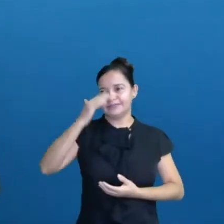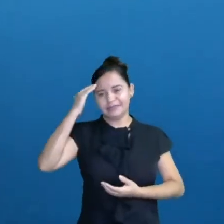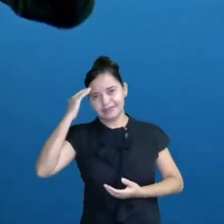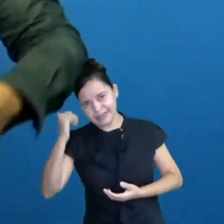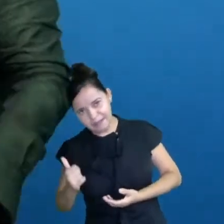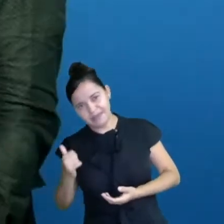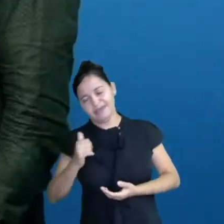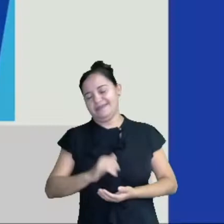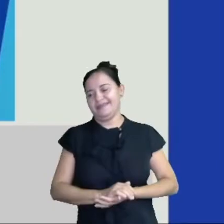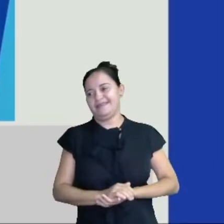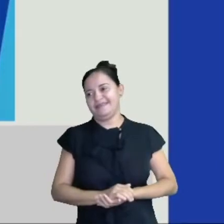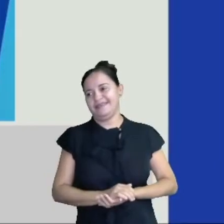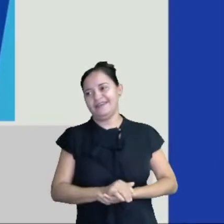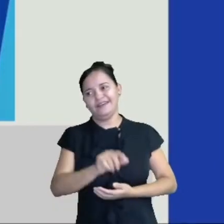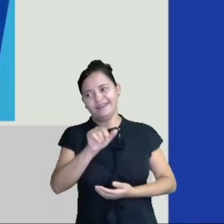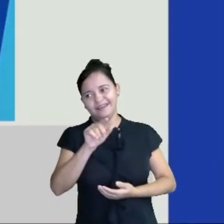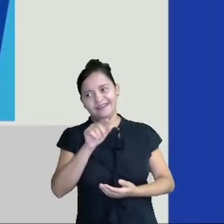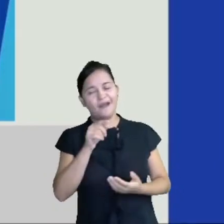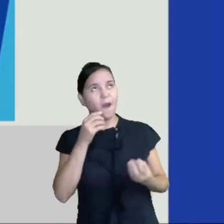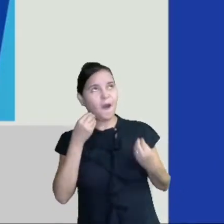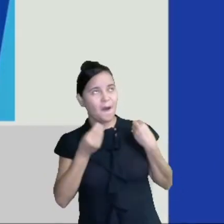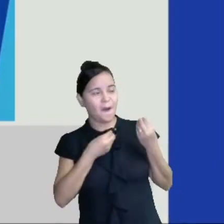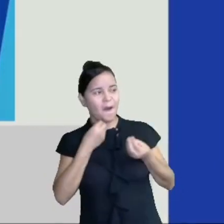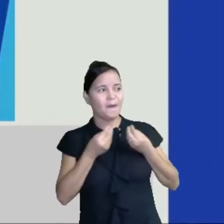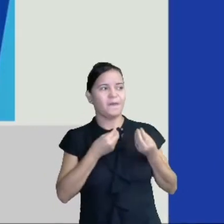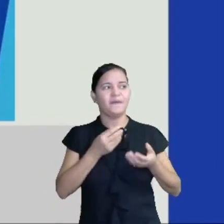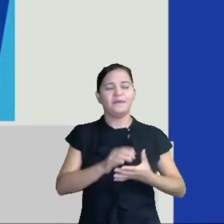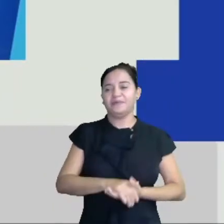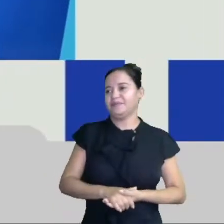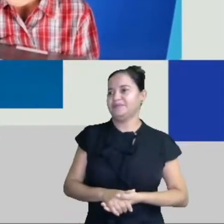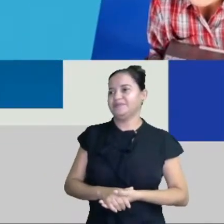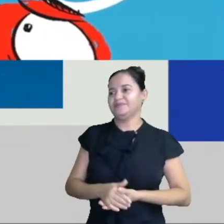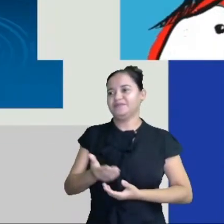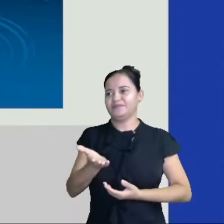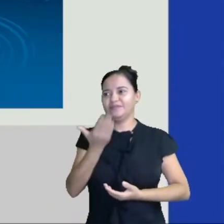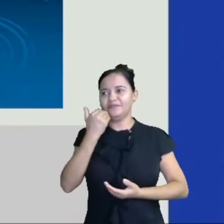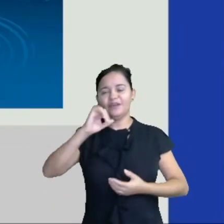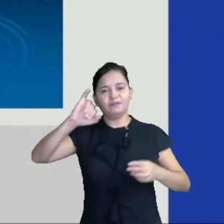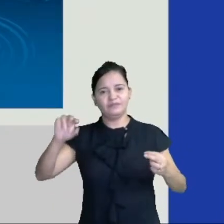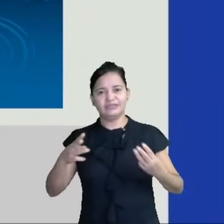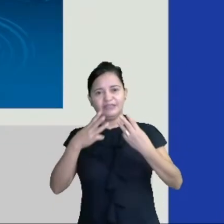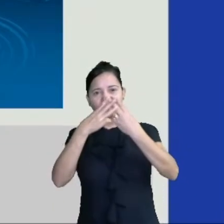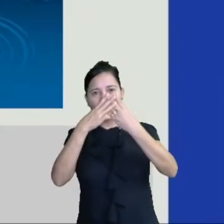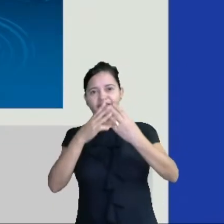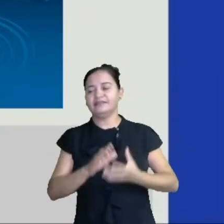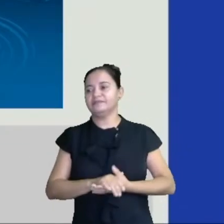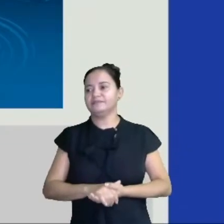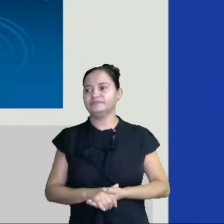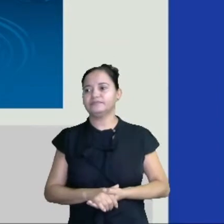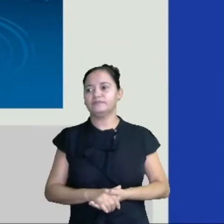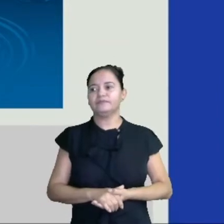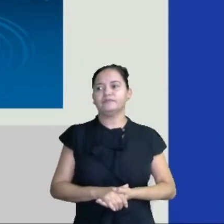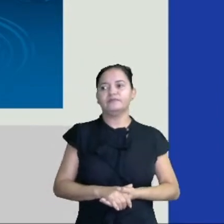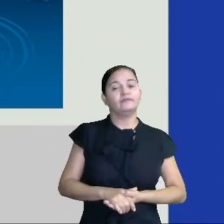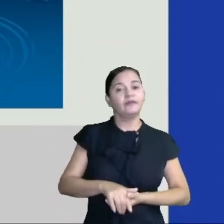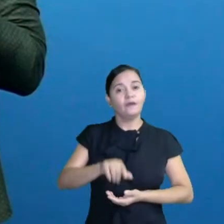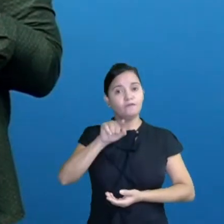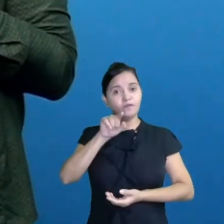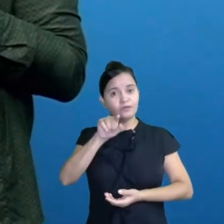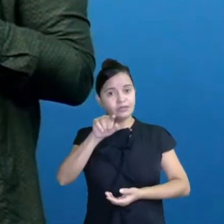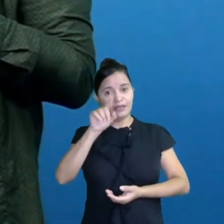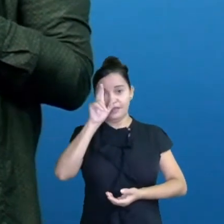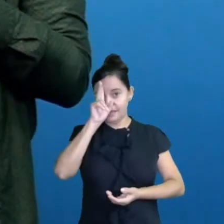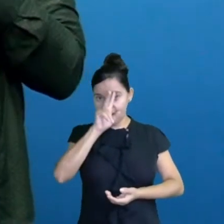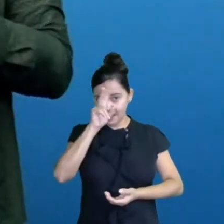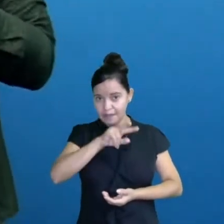você precisa saber. Por favor, produção, vamos para o nosso próximo slide. Então, você precisa saber aquilo que eu tinha falado anteriormente,